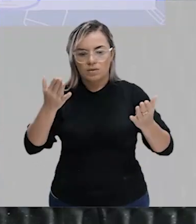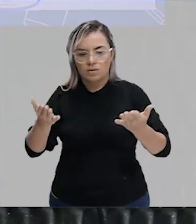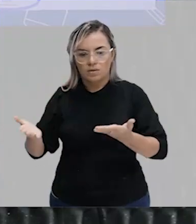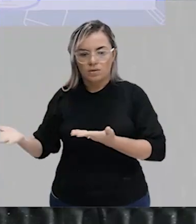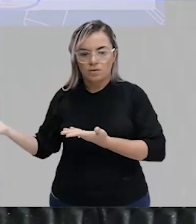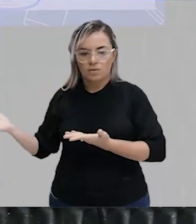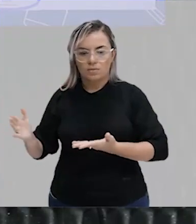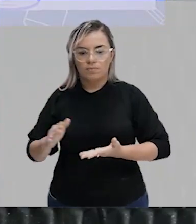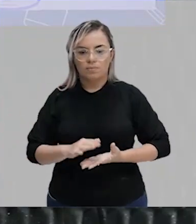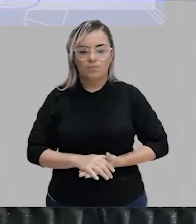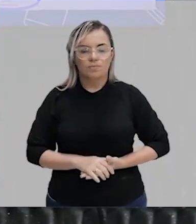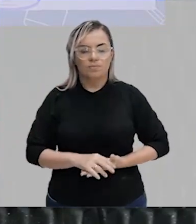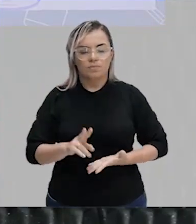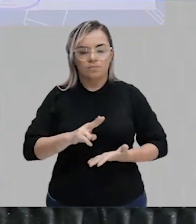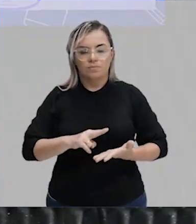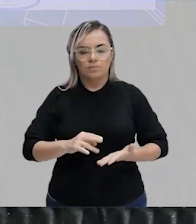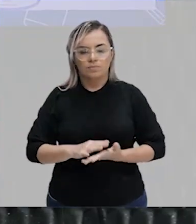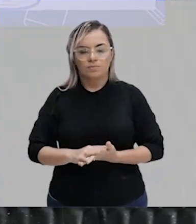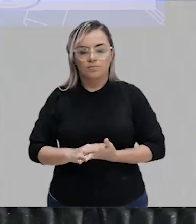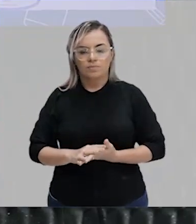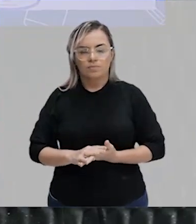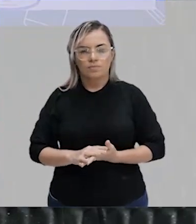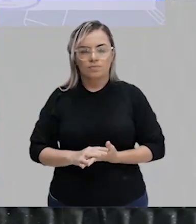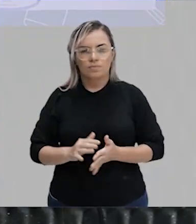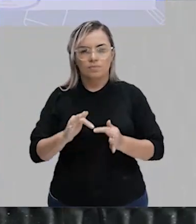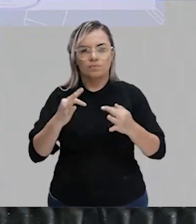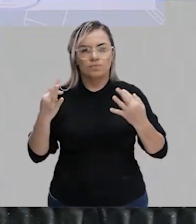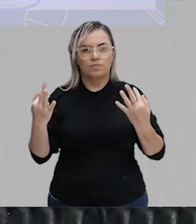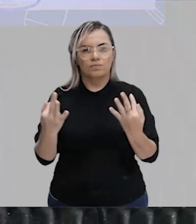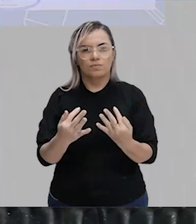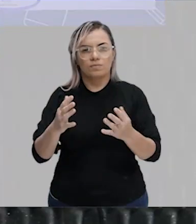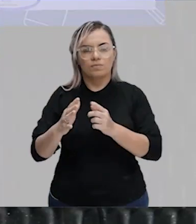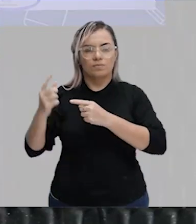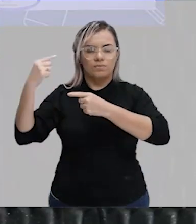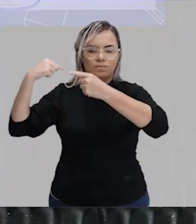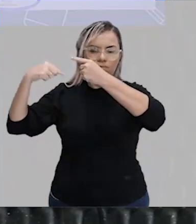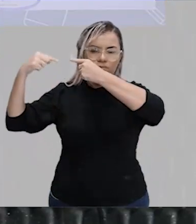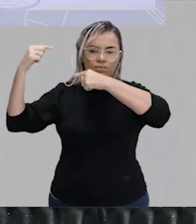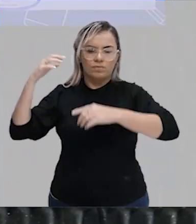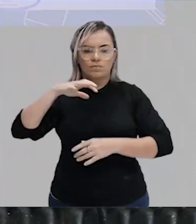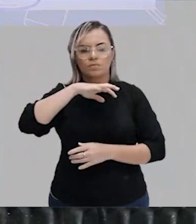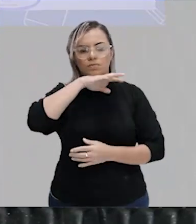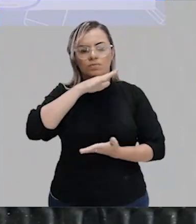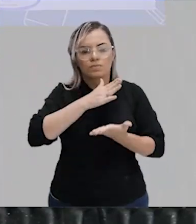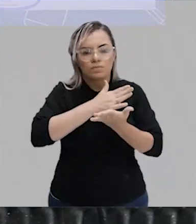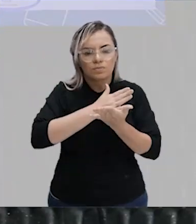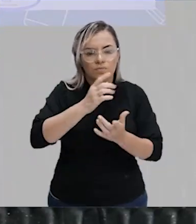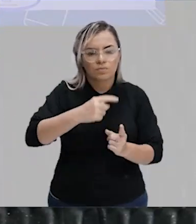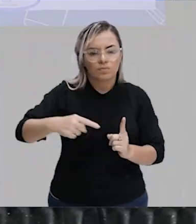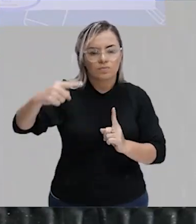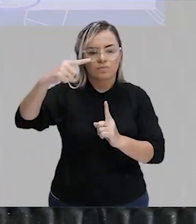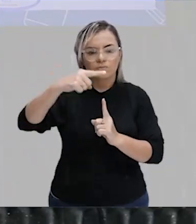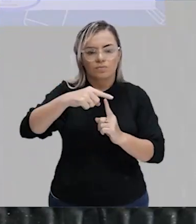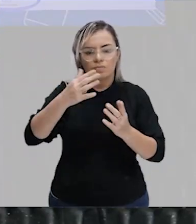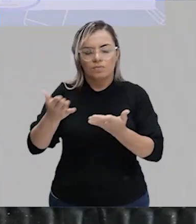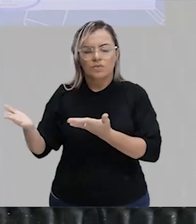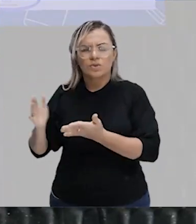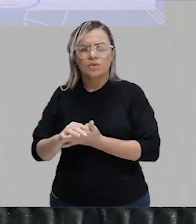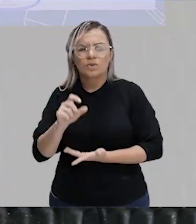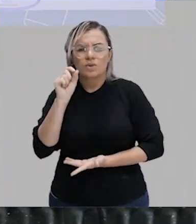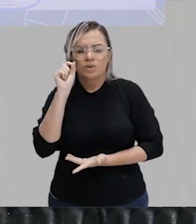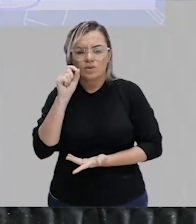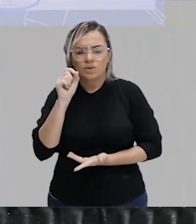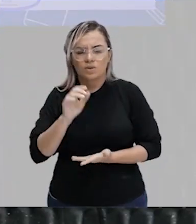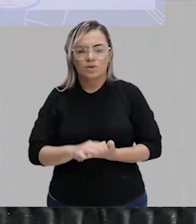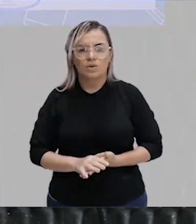tipo de ancestrais. Quais são? Veja, pessoal, nos seres humanos, eles possuem o